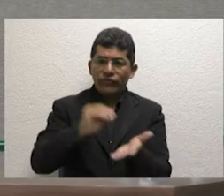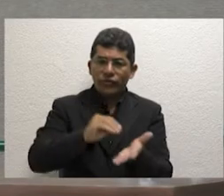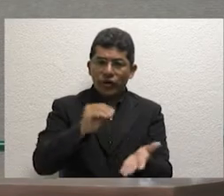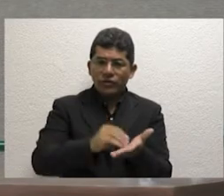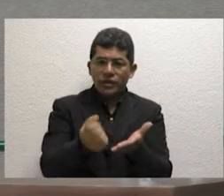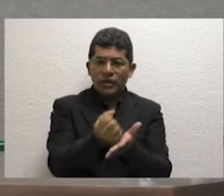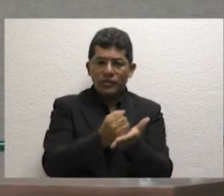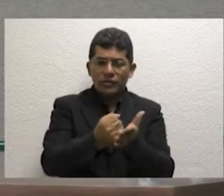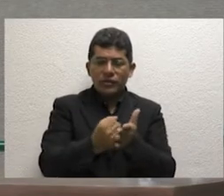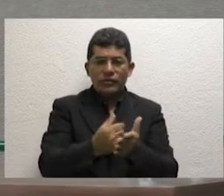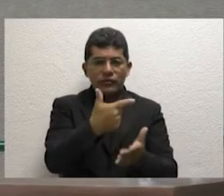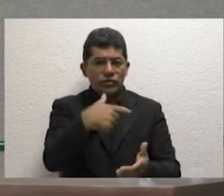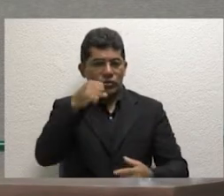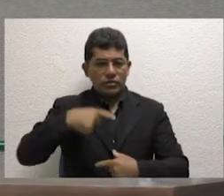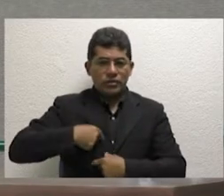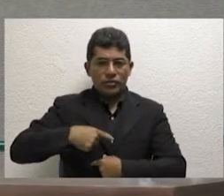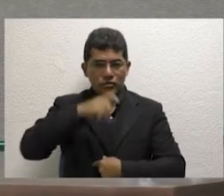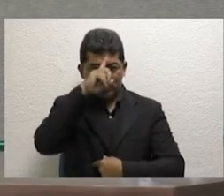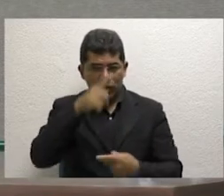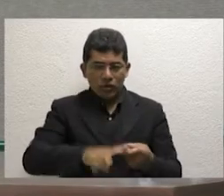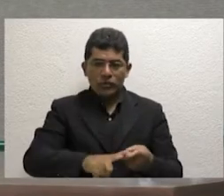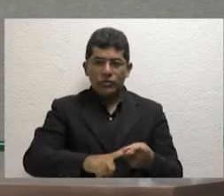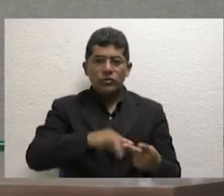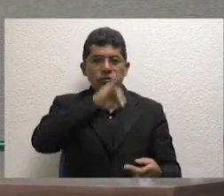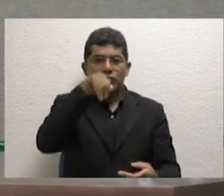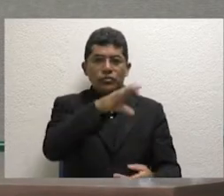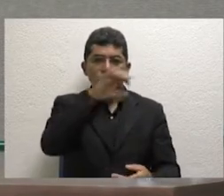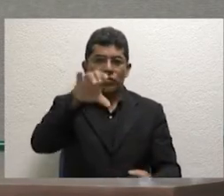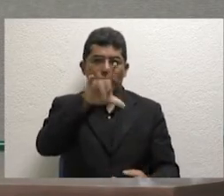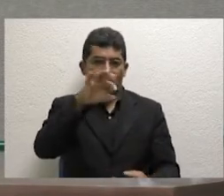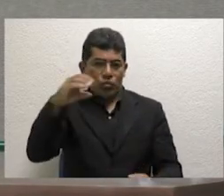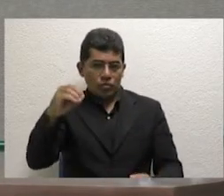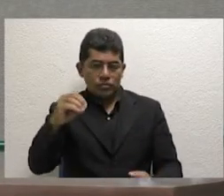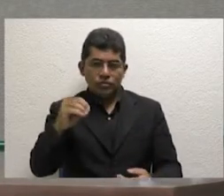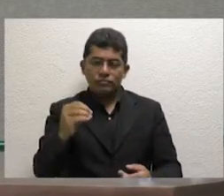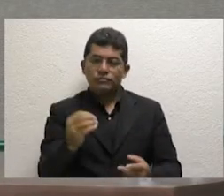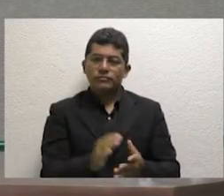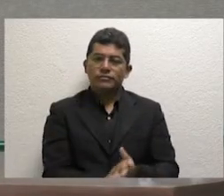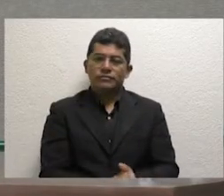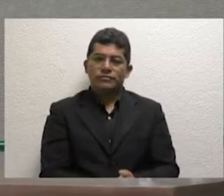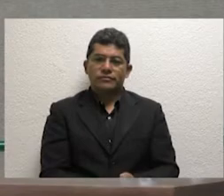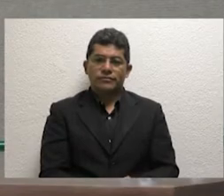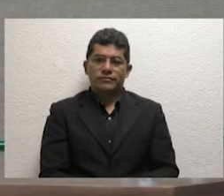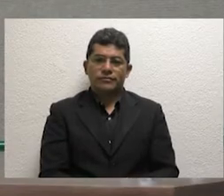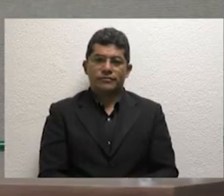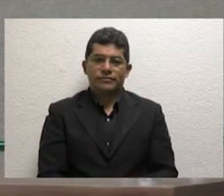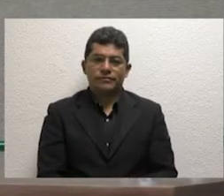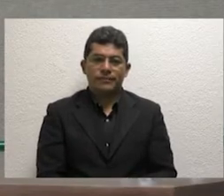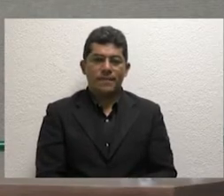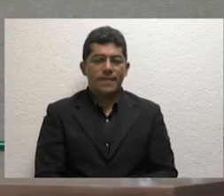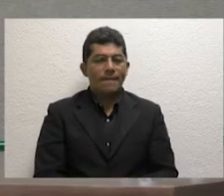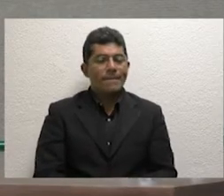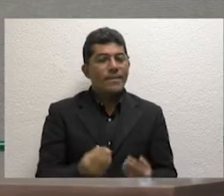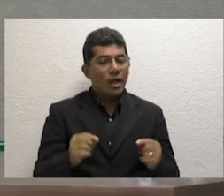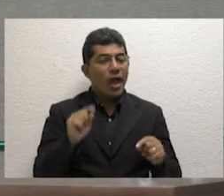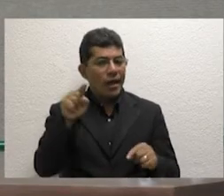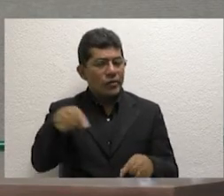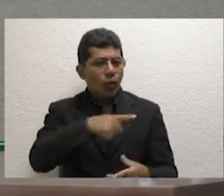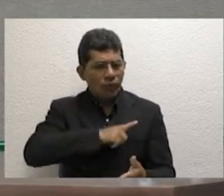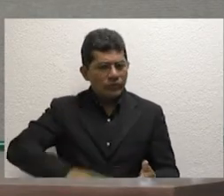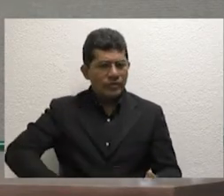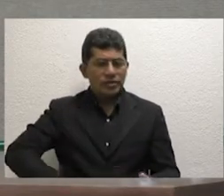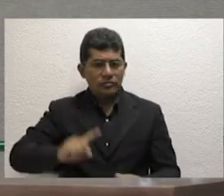28, o João Lúcio, nas maternidades do Amazonas, um governo que